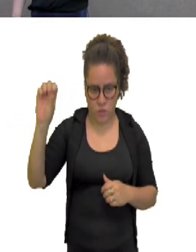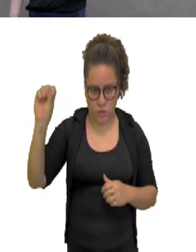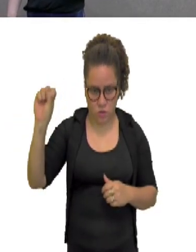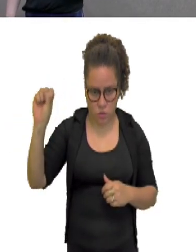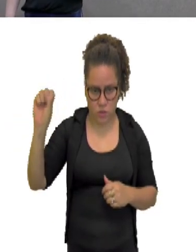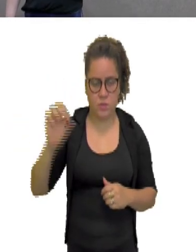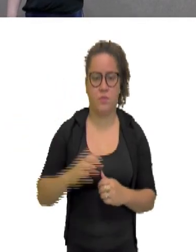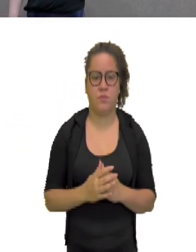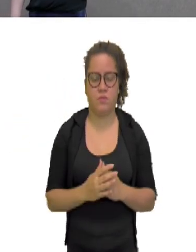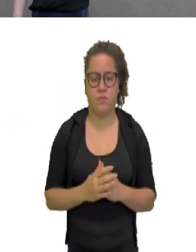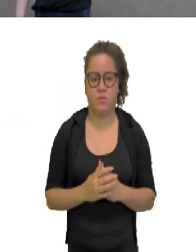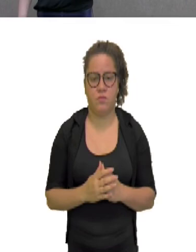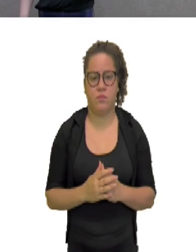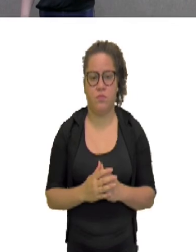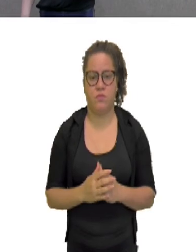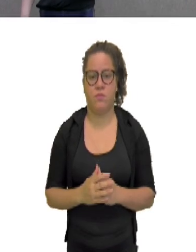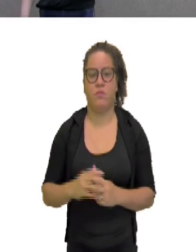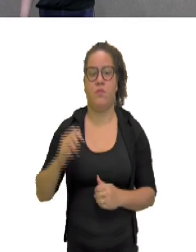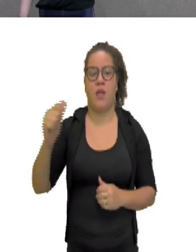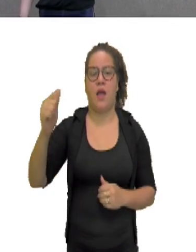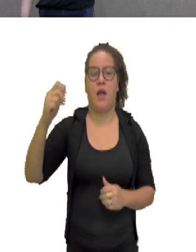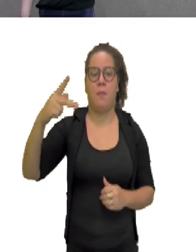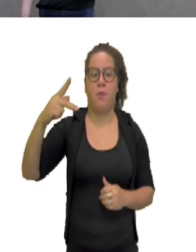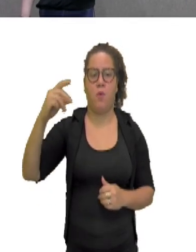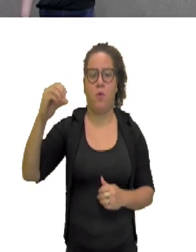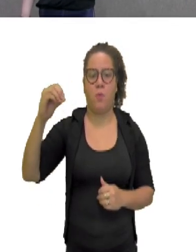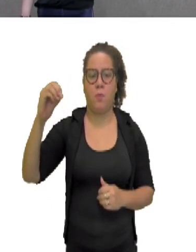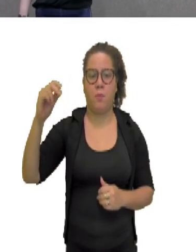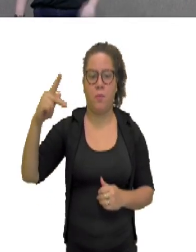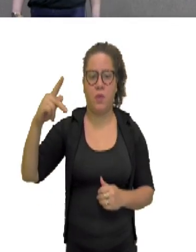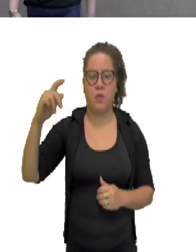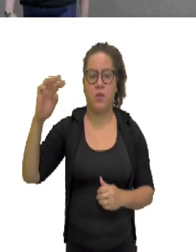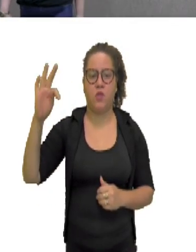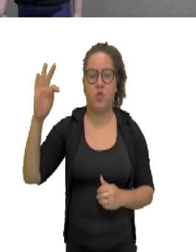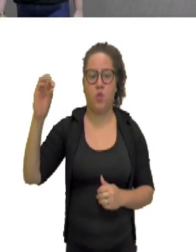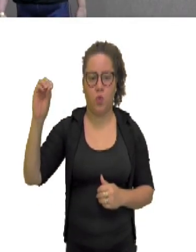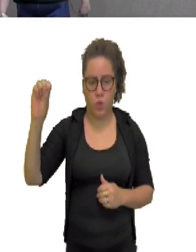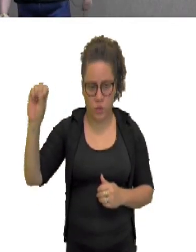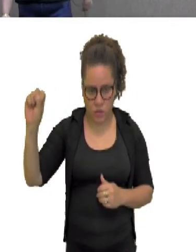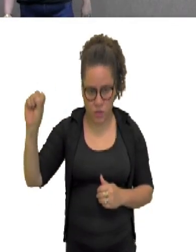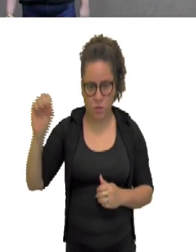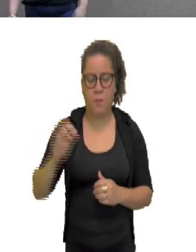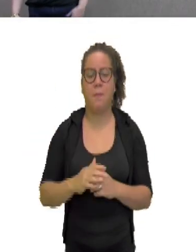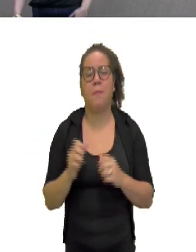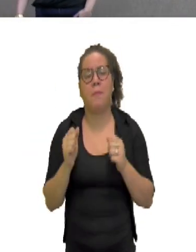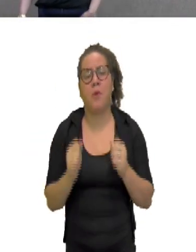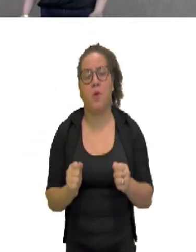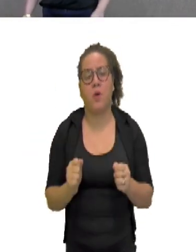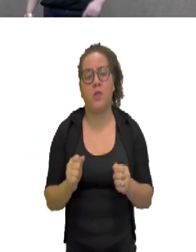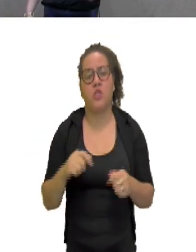de sofrer a apoptose pode resultar no desenvolvimento do câncer.